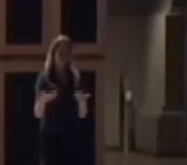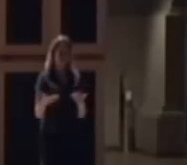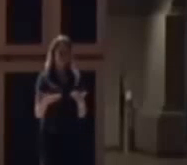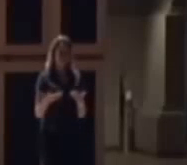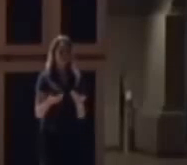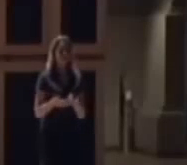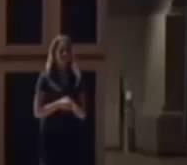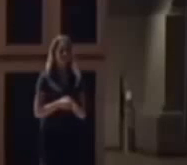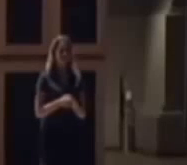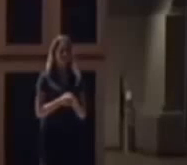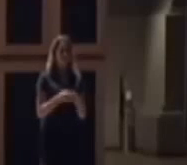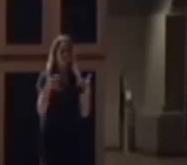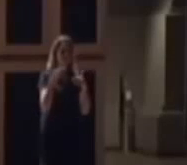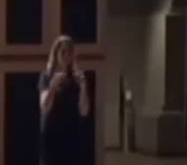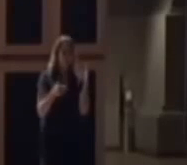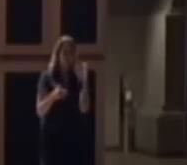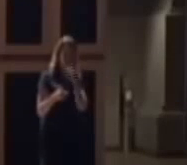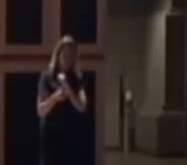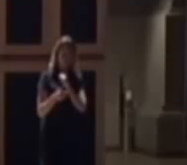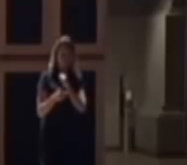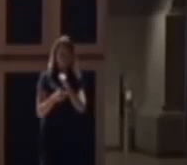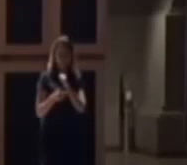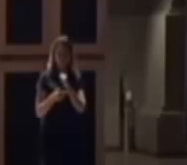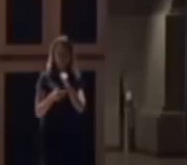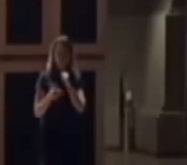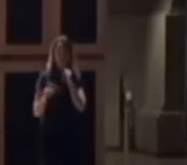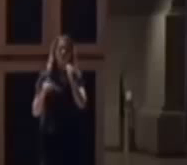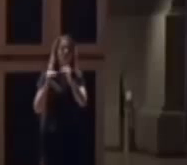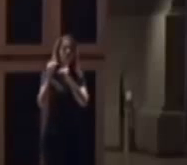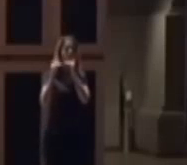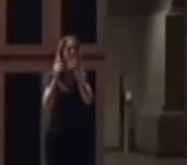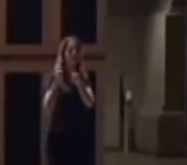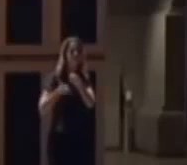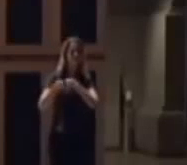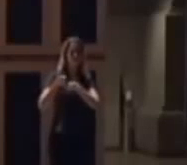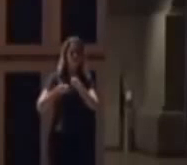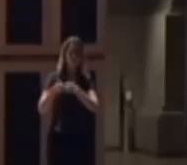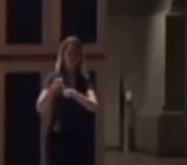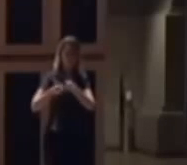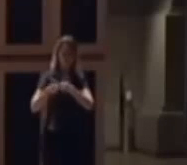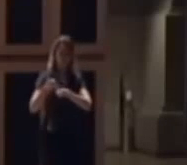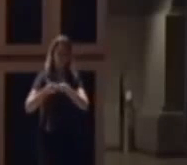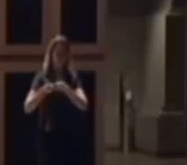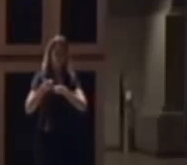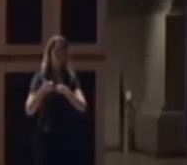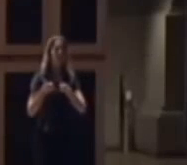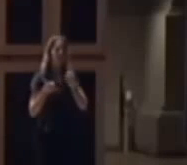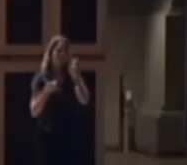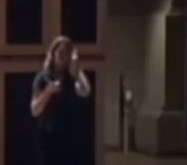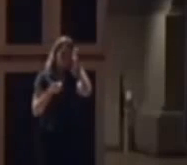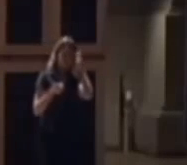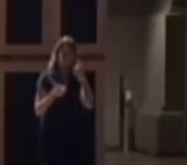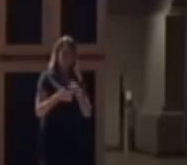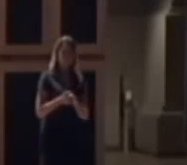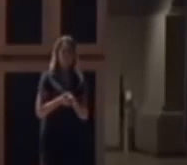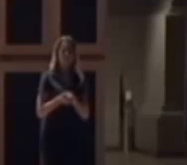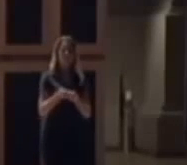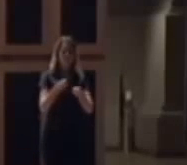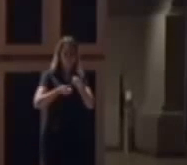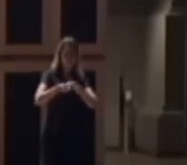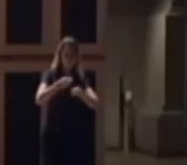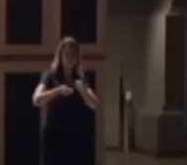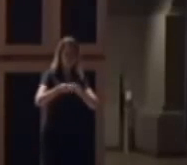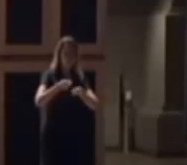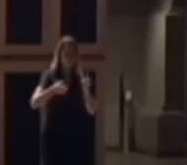eu vou só passar rapidamente a respeito do processo de monitoramento e de controle. No monitoramento do termo